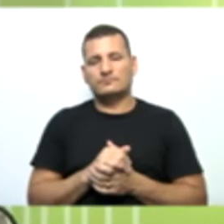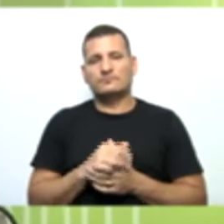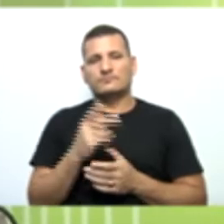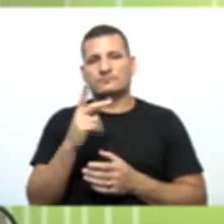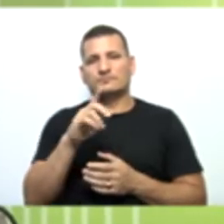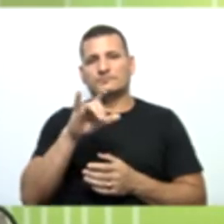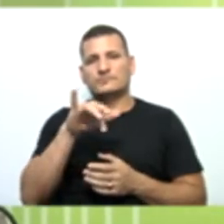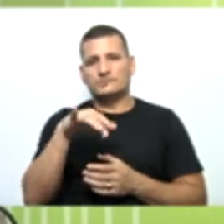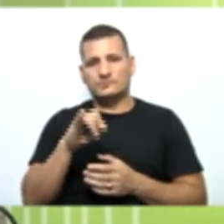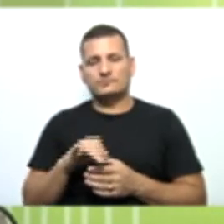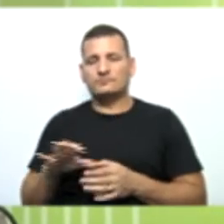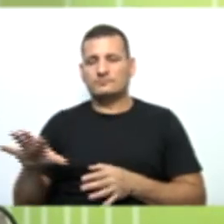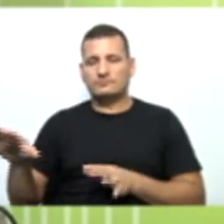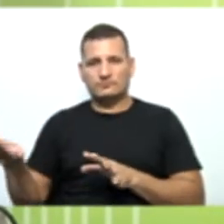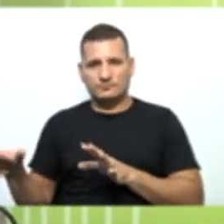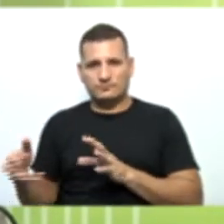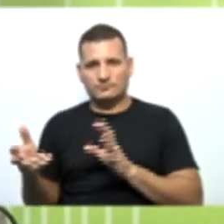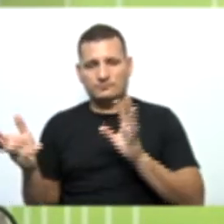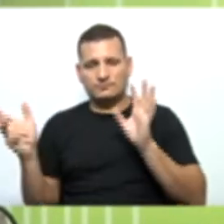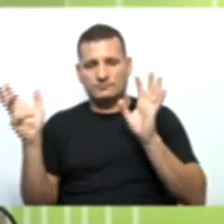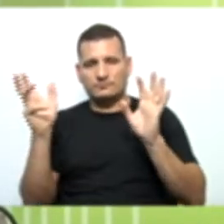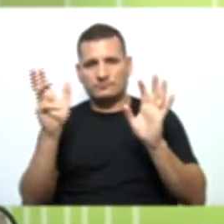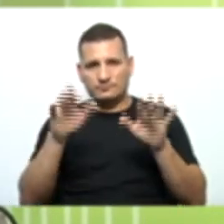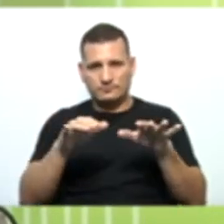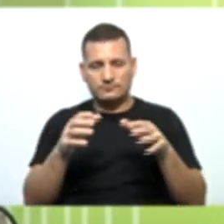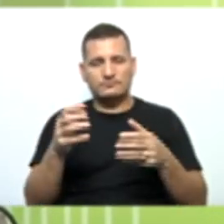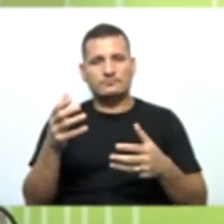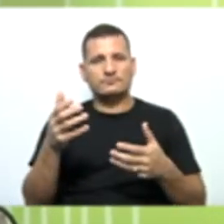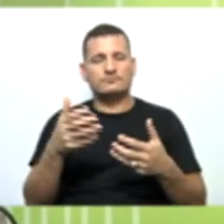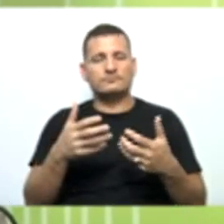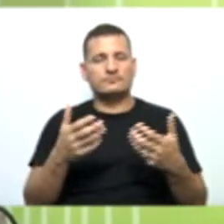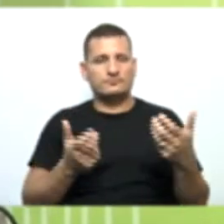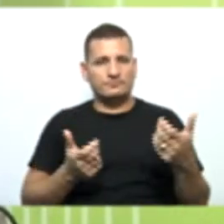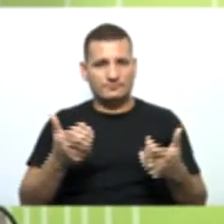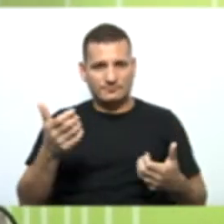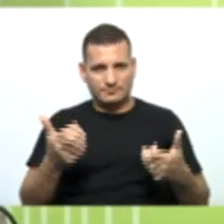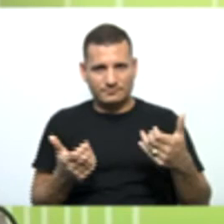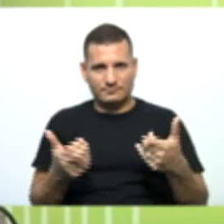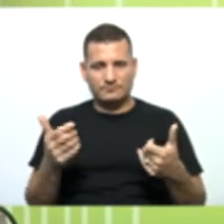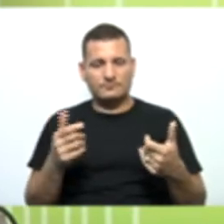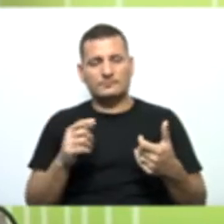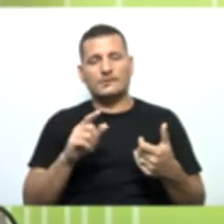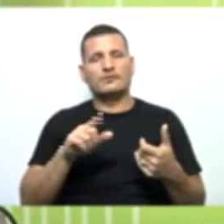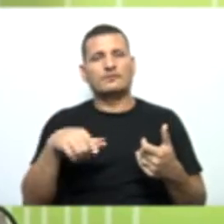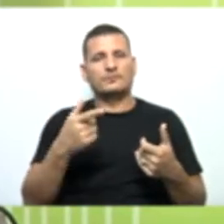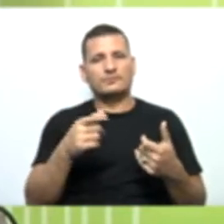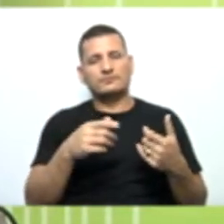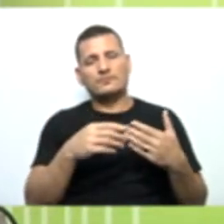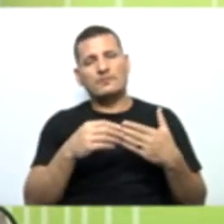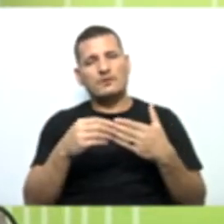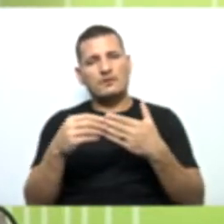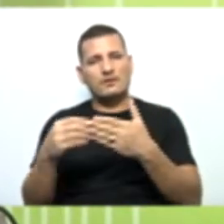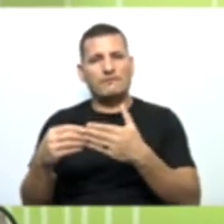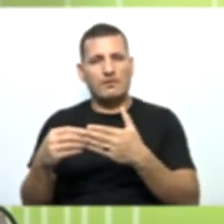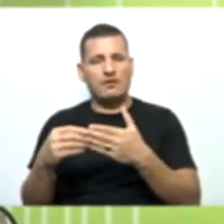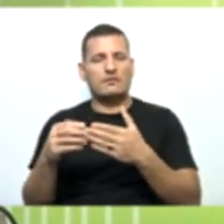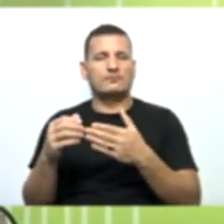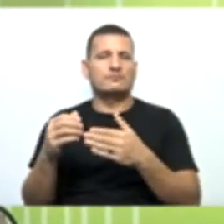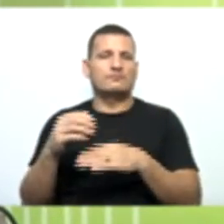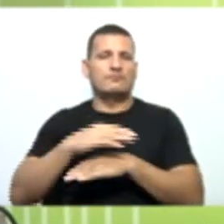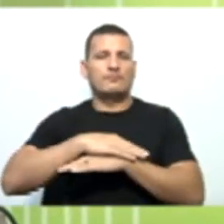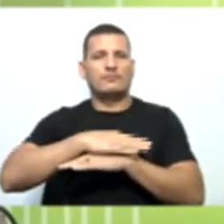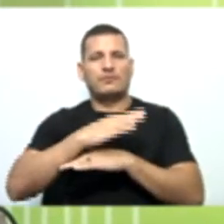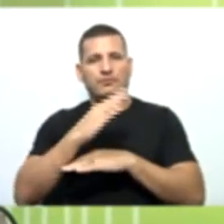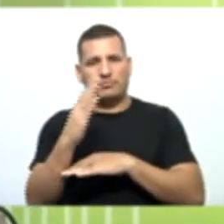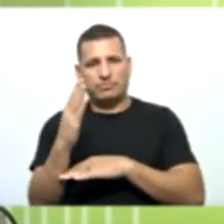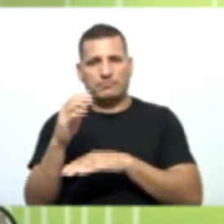lixo, coloca no caminhão e é depositado em um ambiente propício para esse tipo de